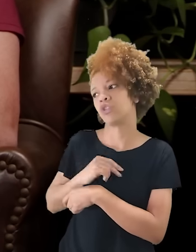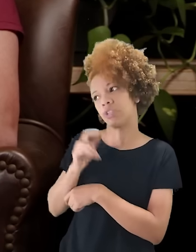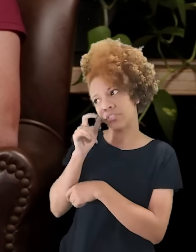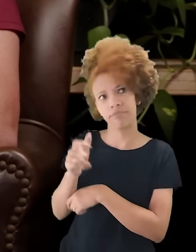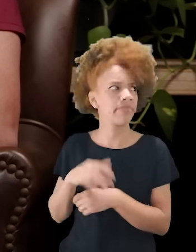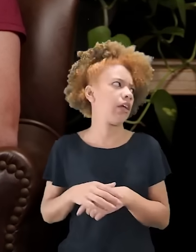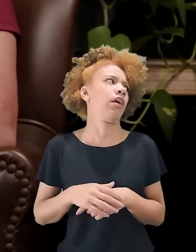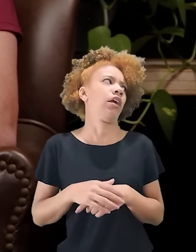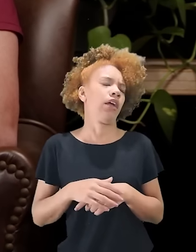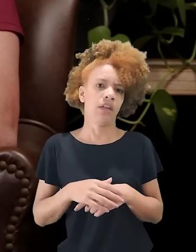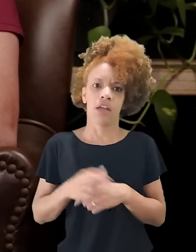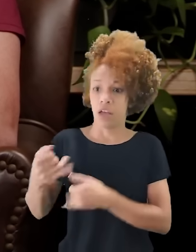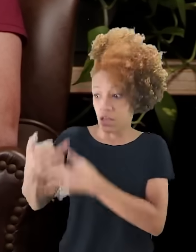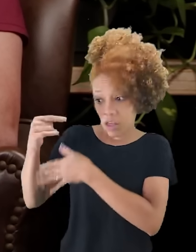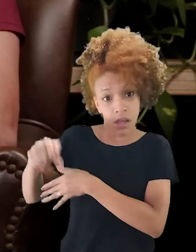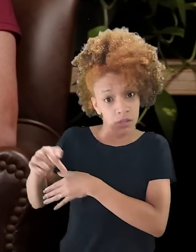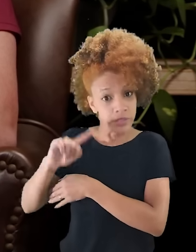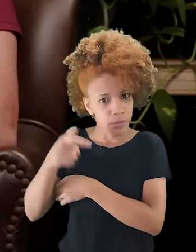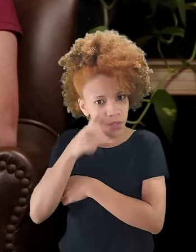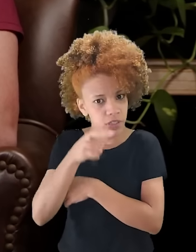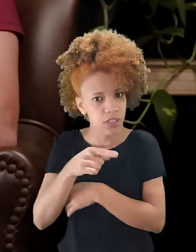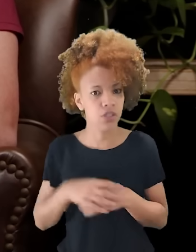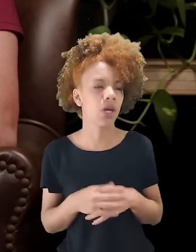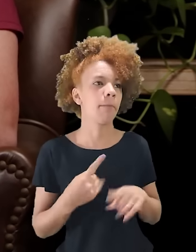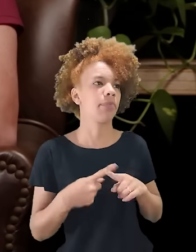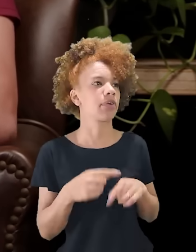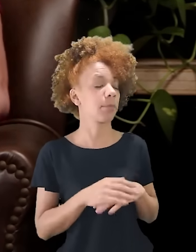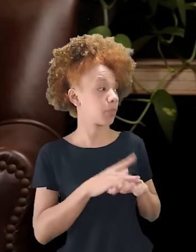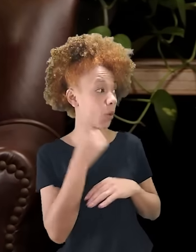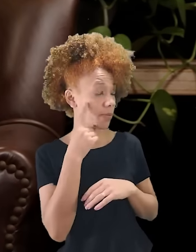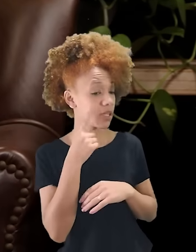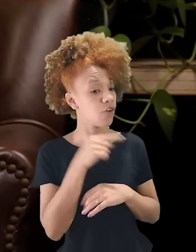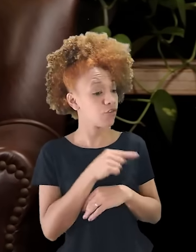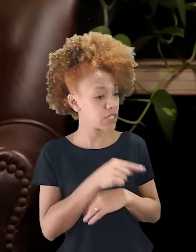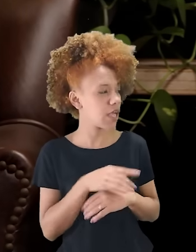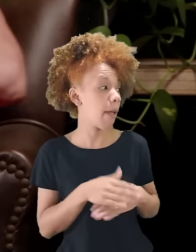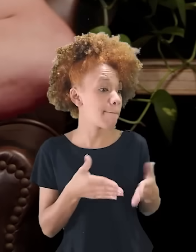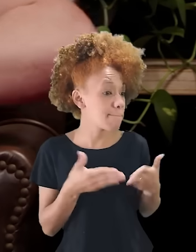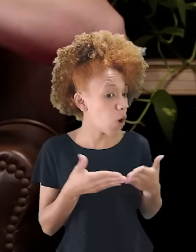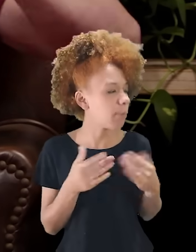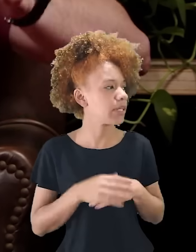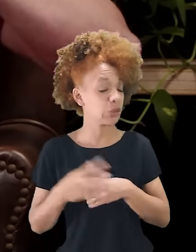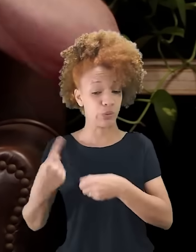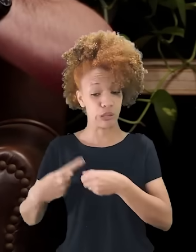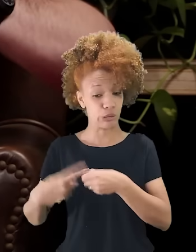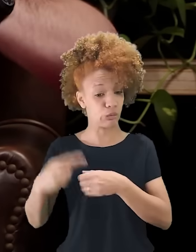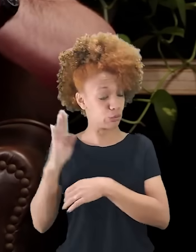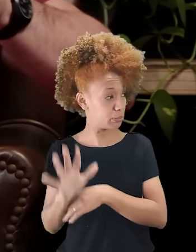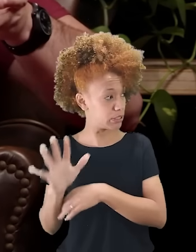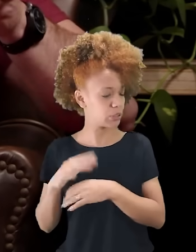esses dias é uma porrada eu recomendo tá aqui assiste depois que a mulher fala assim que pensa assim você é uma menina pobre do interior do